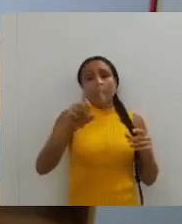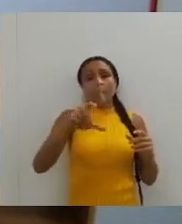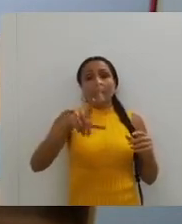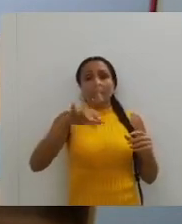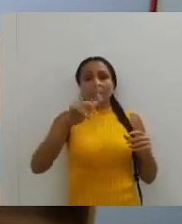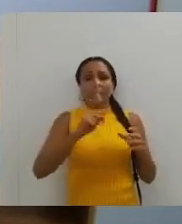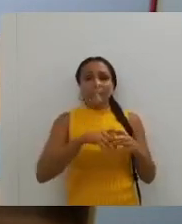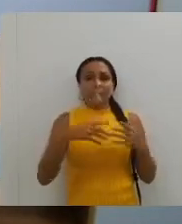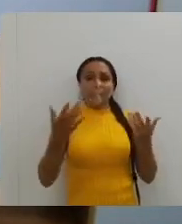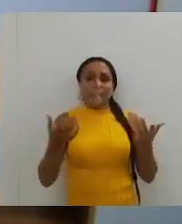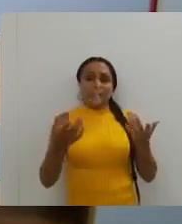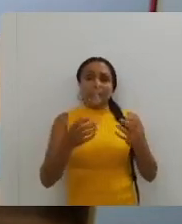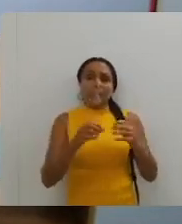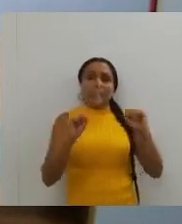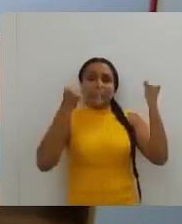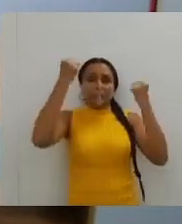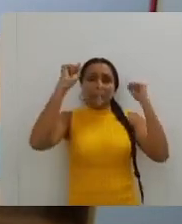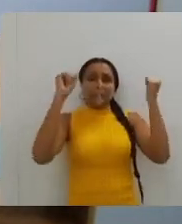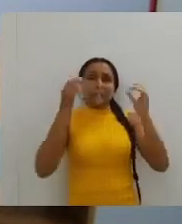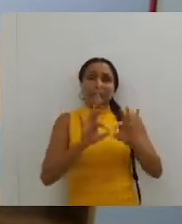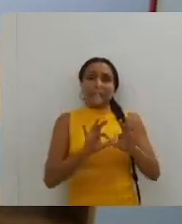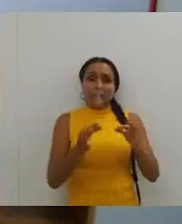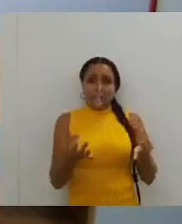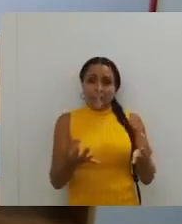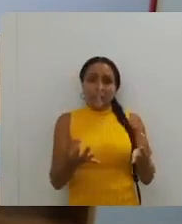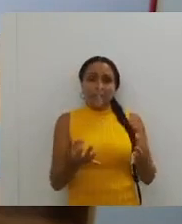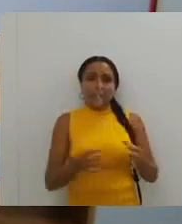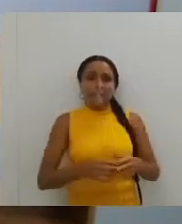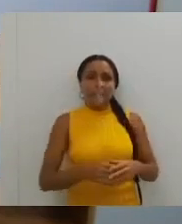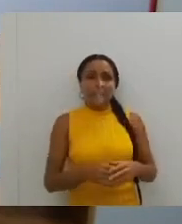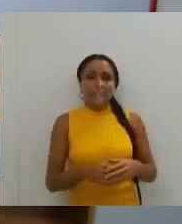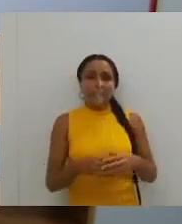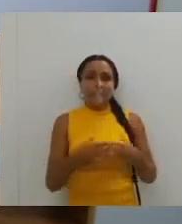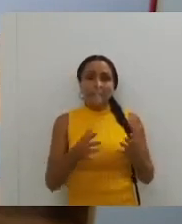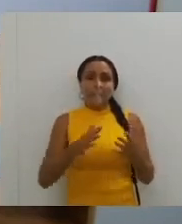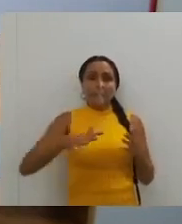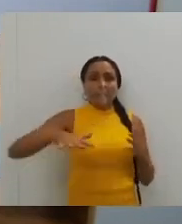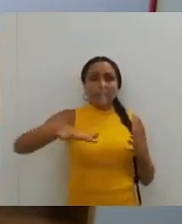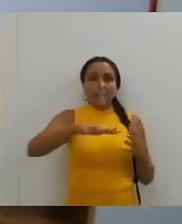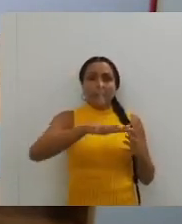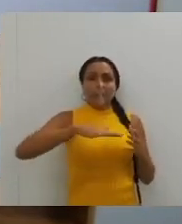Outra máquina simples, bem interessante, é o chamado plano